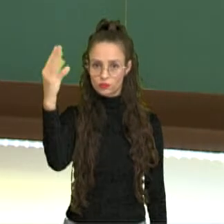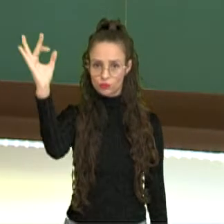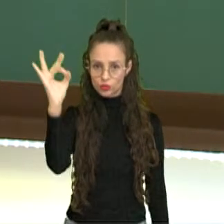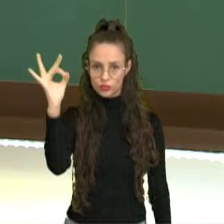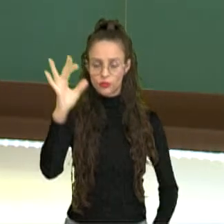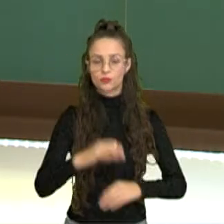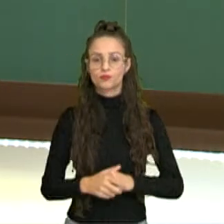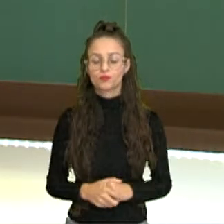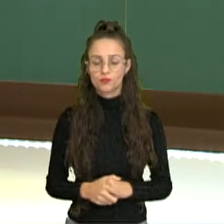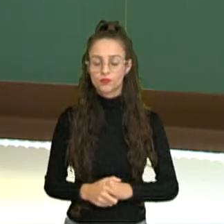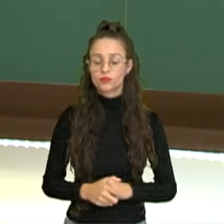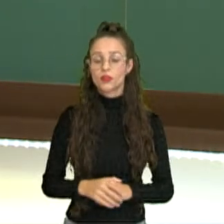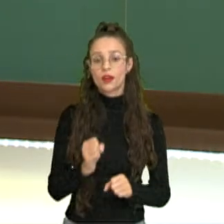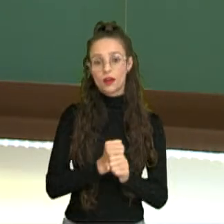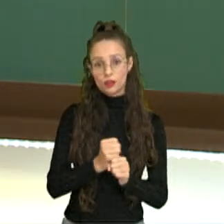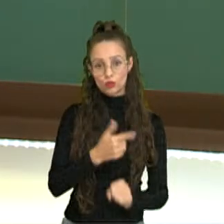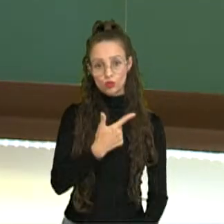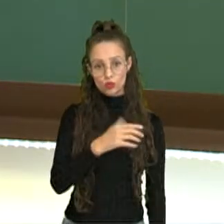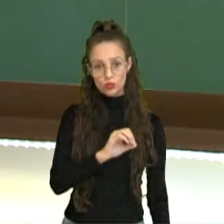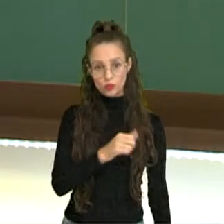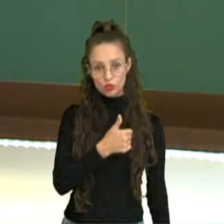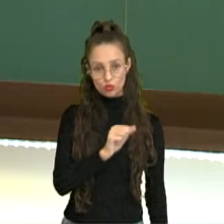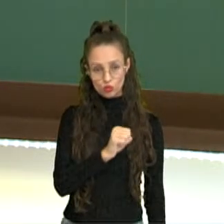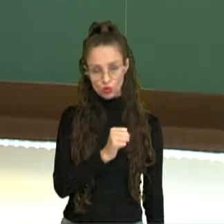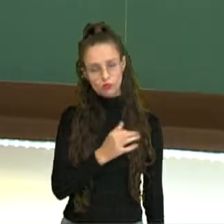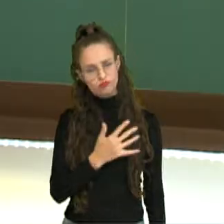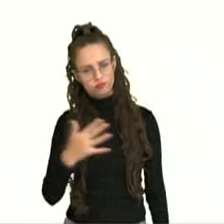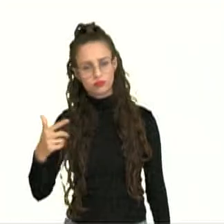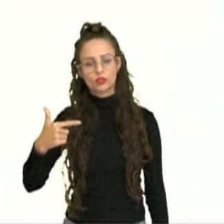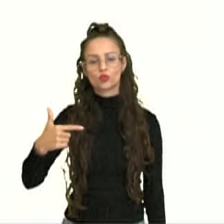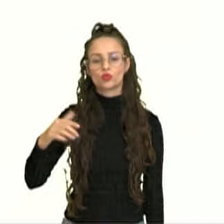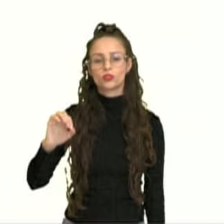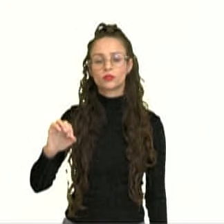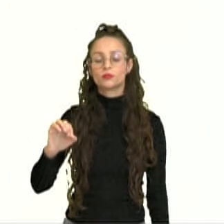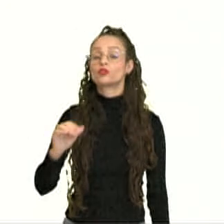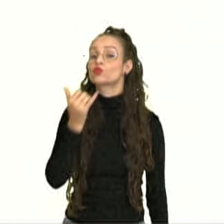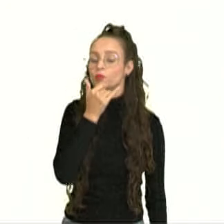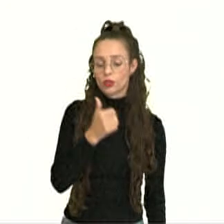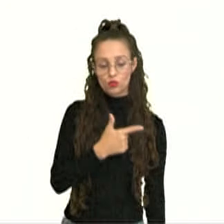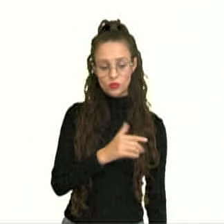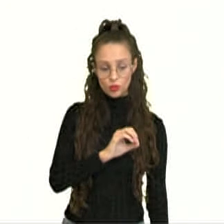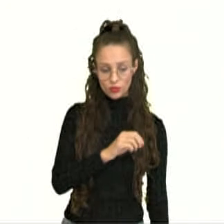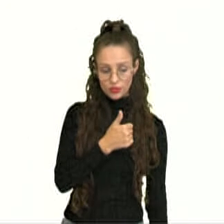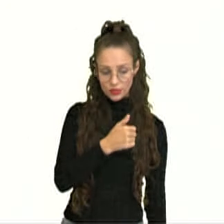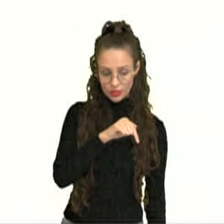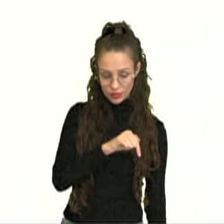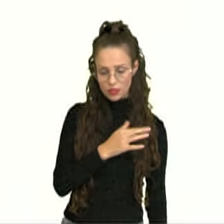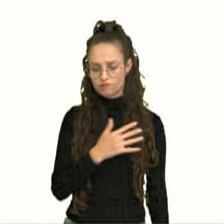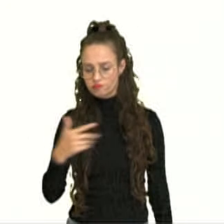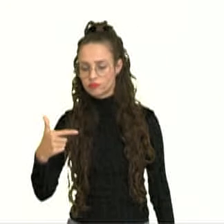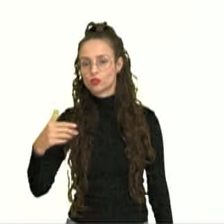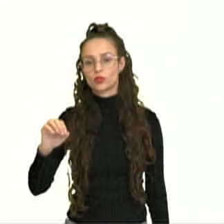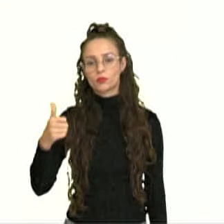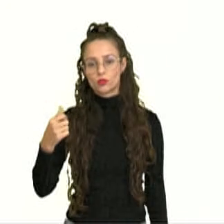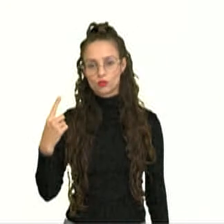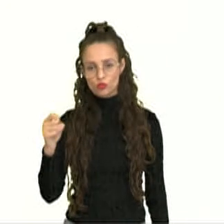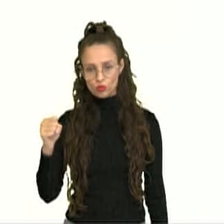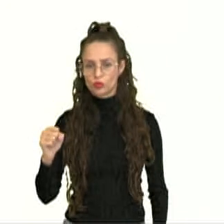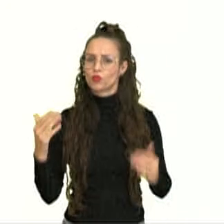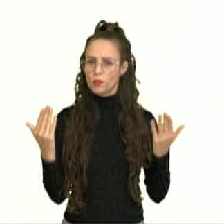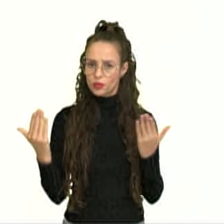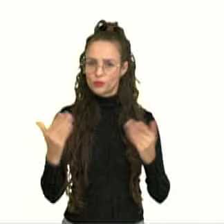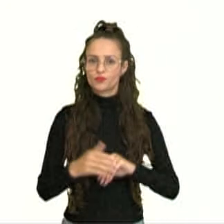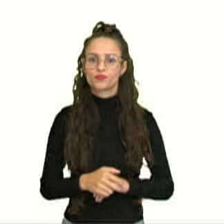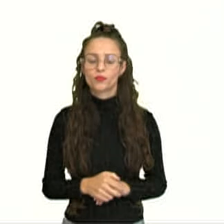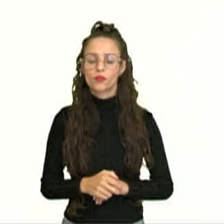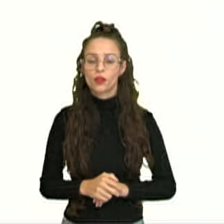74,3% entre 2018 e 2017. Quer dizer, 2017 e 2018. Estão comparando os anos. Enquanto os que